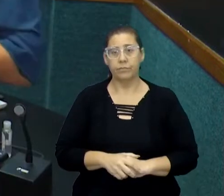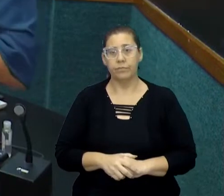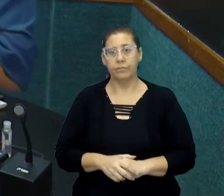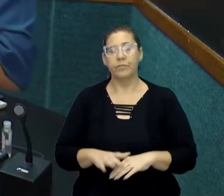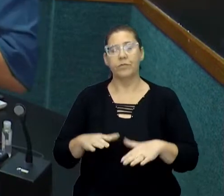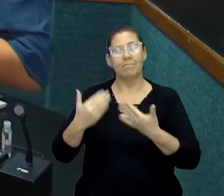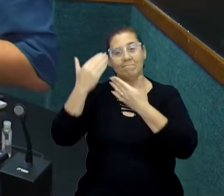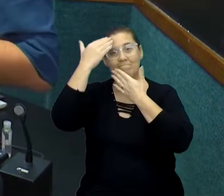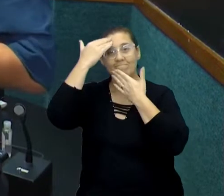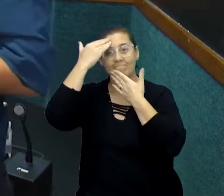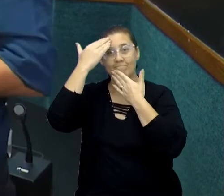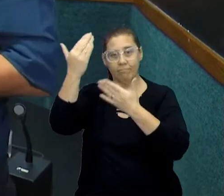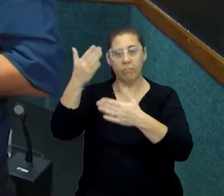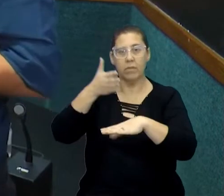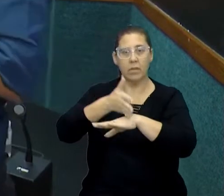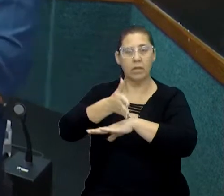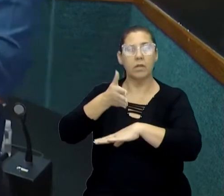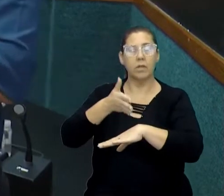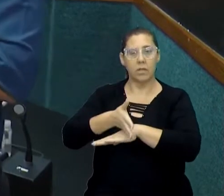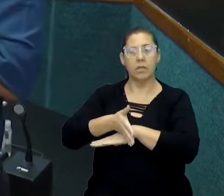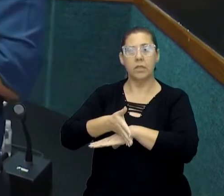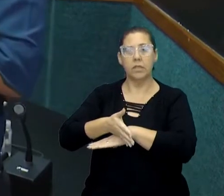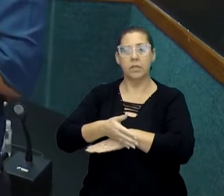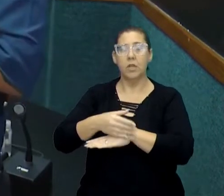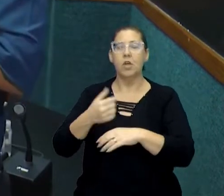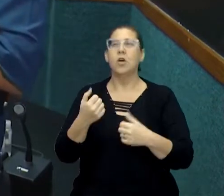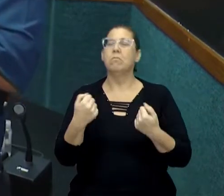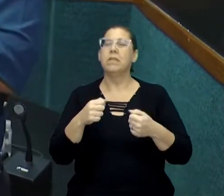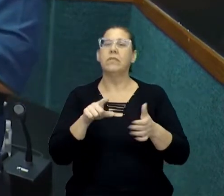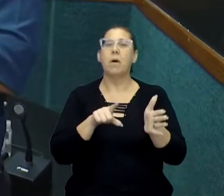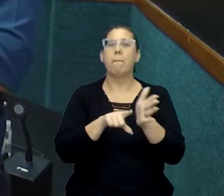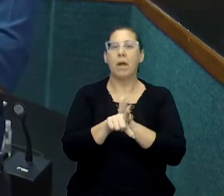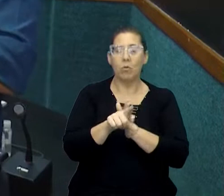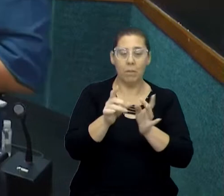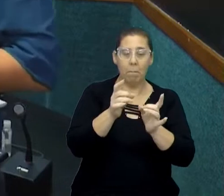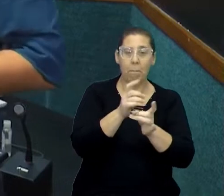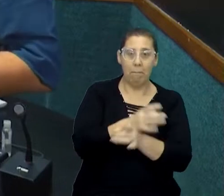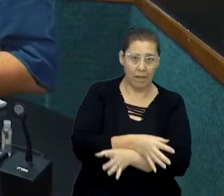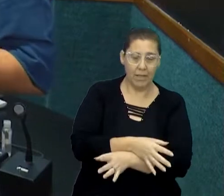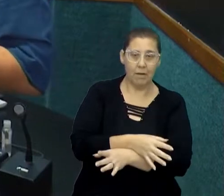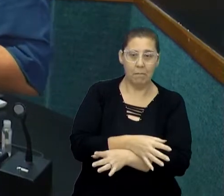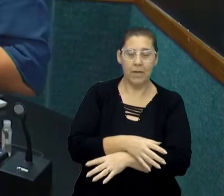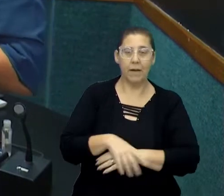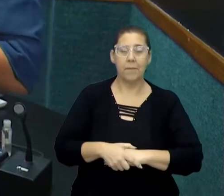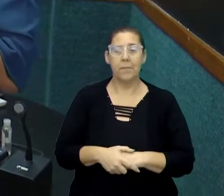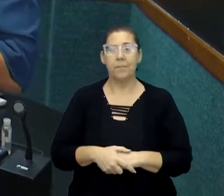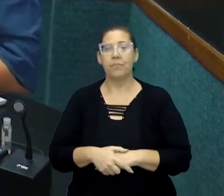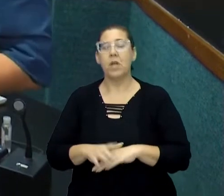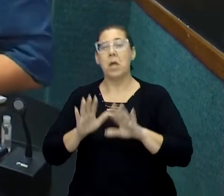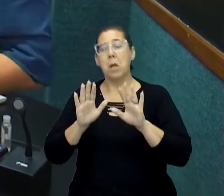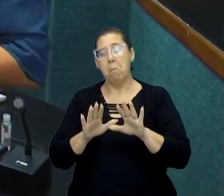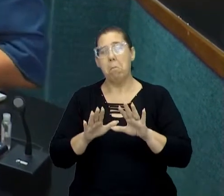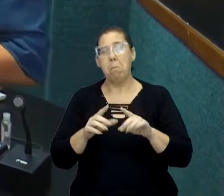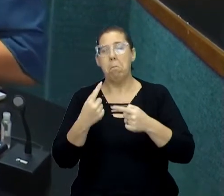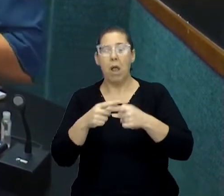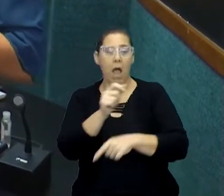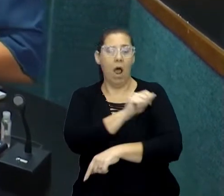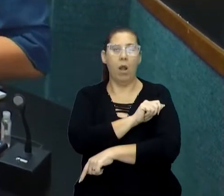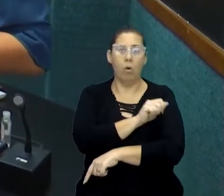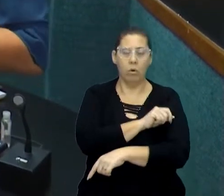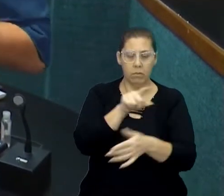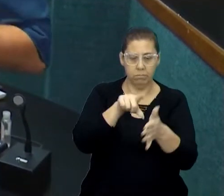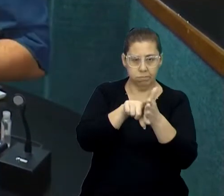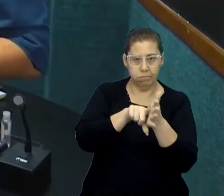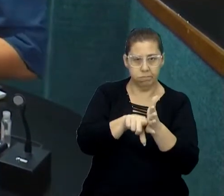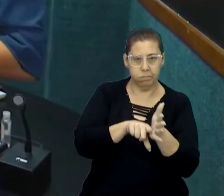Mabilia, muito obrigado pela sua participação. Eu tenho que terminar com uma pergunta, porque nossos estudantes terão de fazer um observatório de imprensa